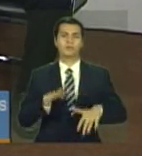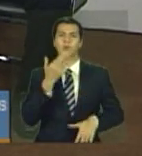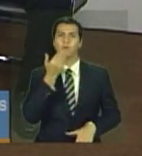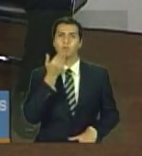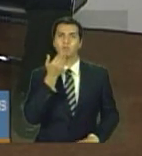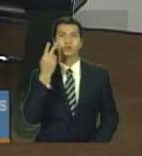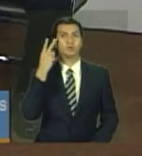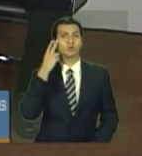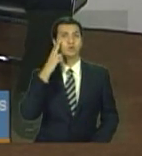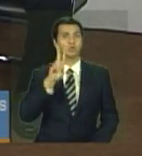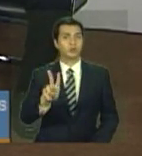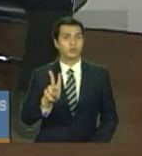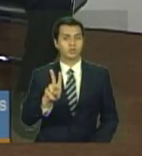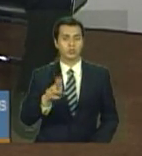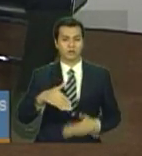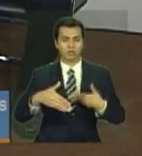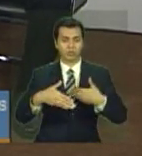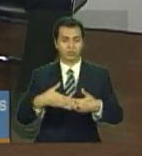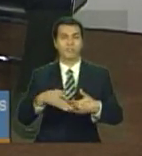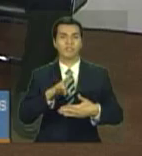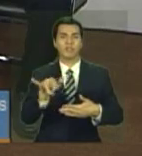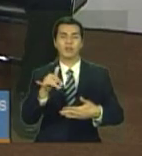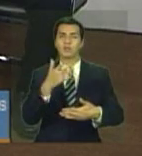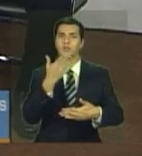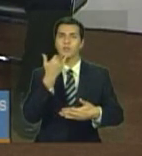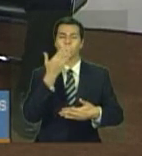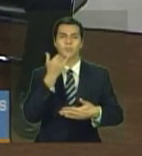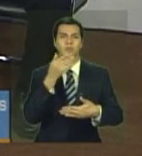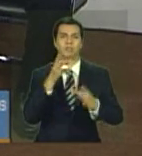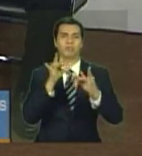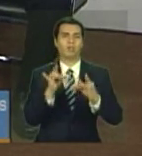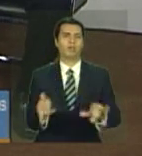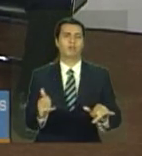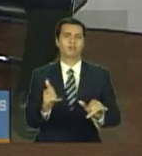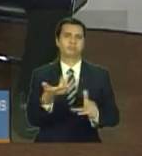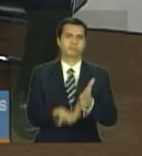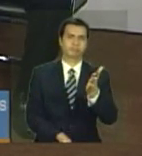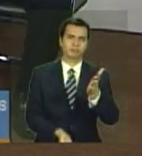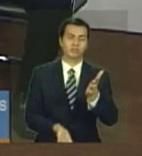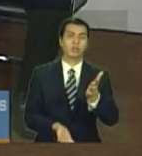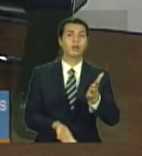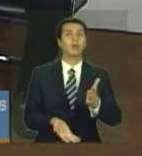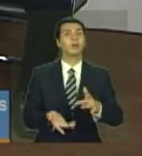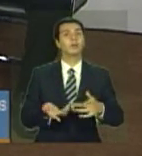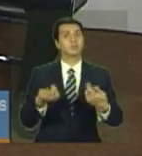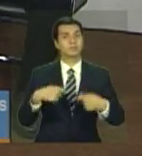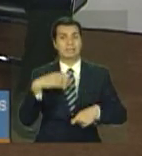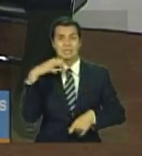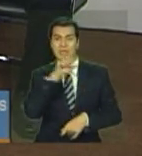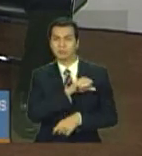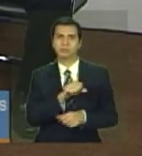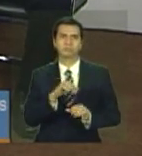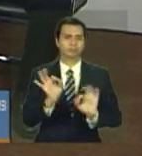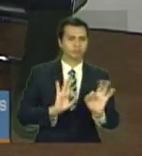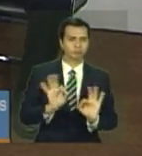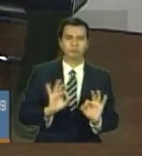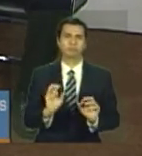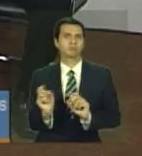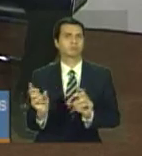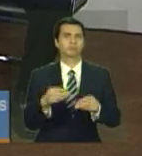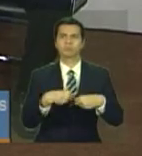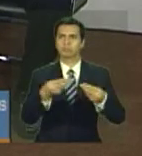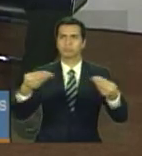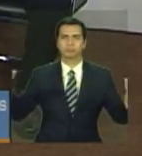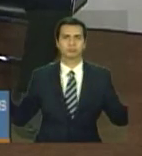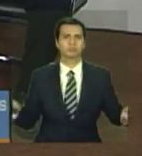vencer, essa logística tem que ser rápida, né? Né? E no caso dos perecíveis também, do hortifruti, né? Porque normalmente quando eles vêm, né, para chegar